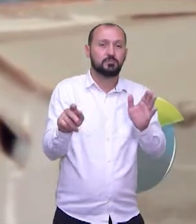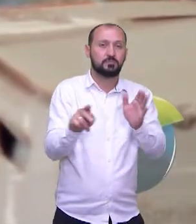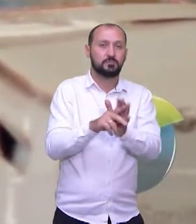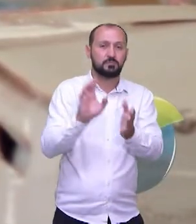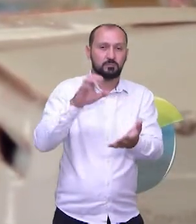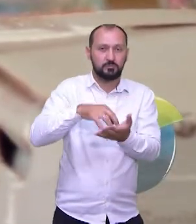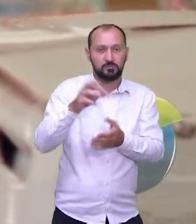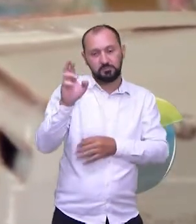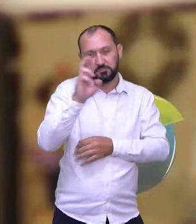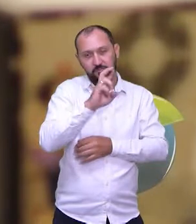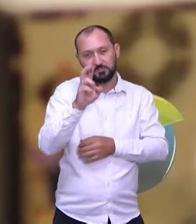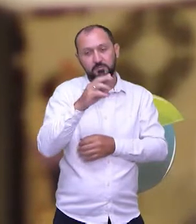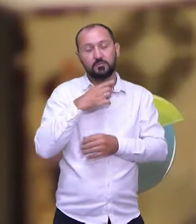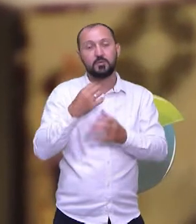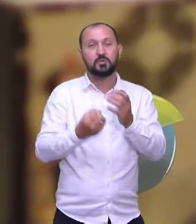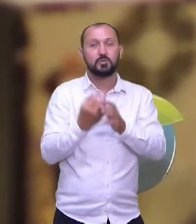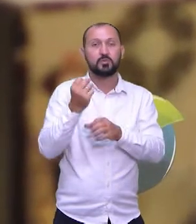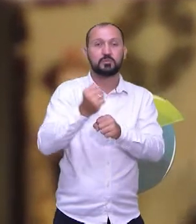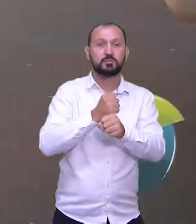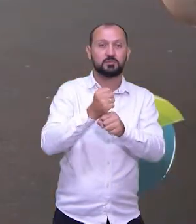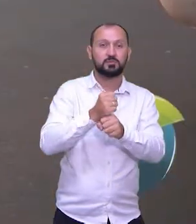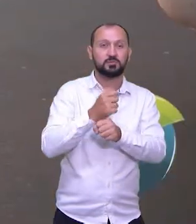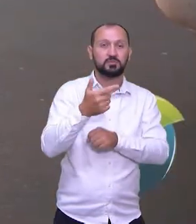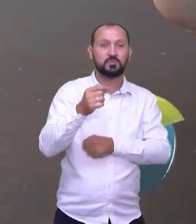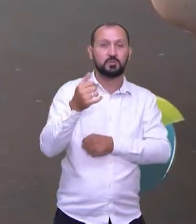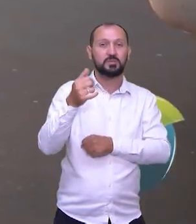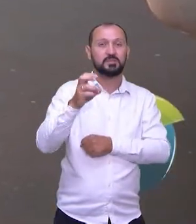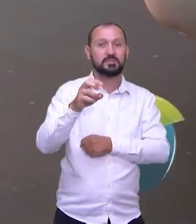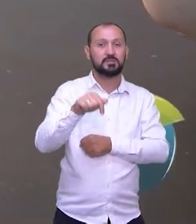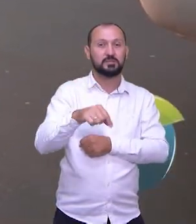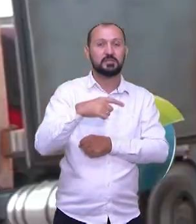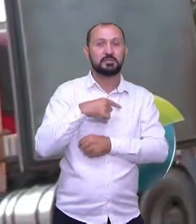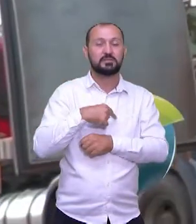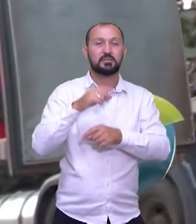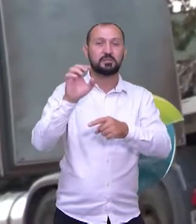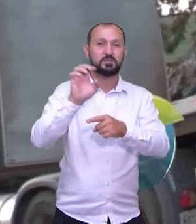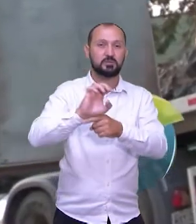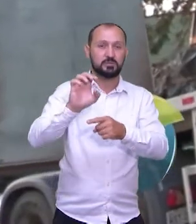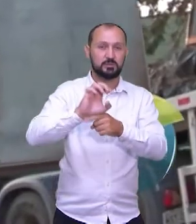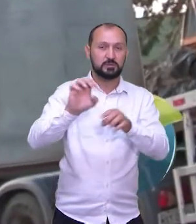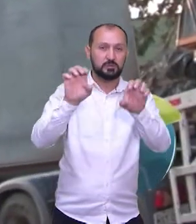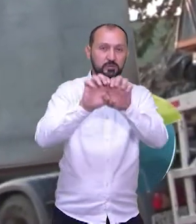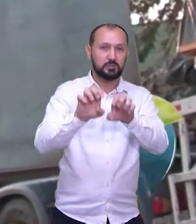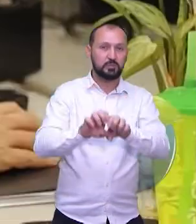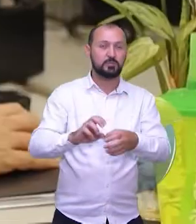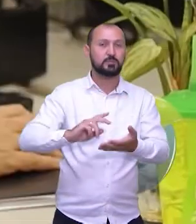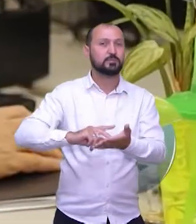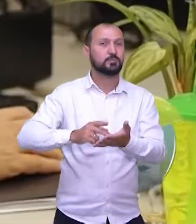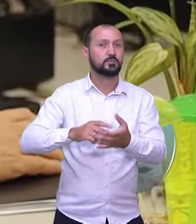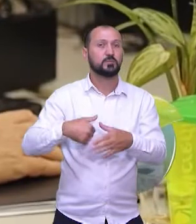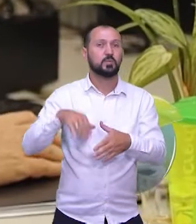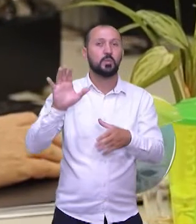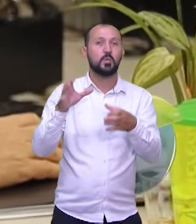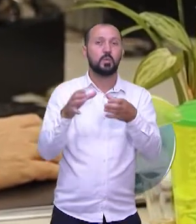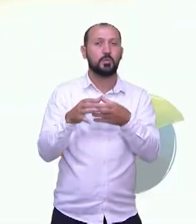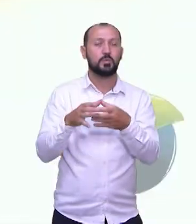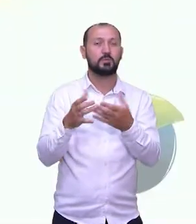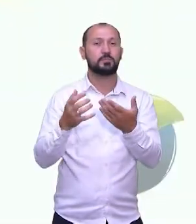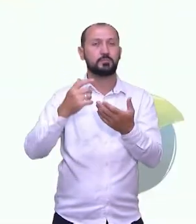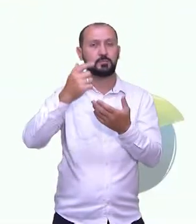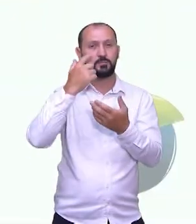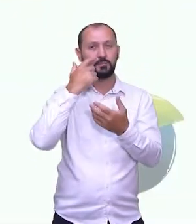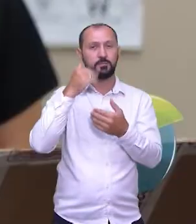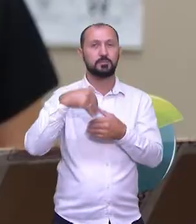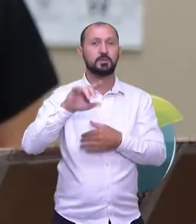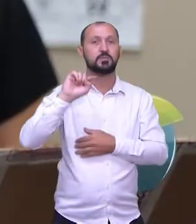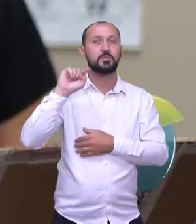função do observatório é essa. O observatório foi criado em 2015, na estrutura do nosso sindicato, que é a maior categoria do fisco hoje.